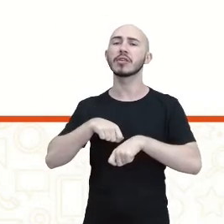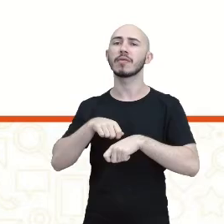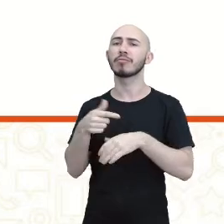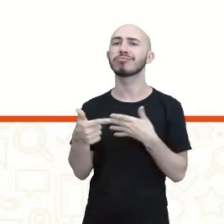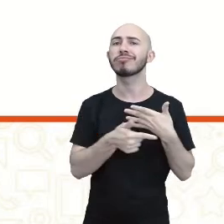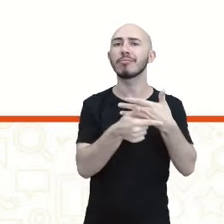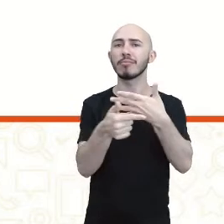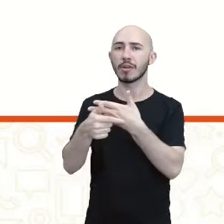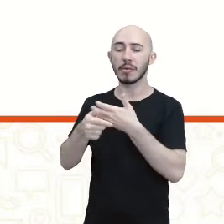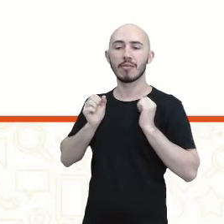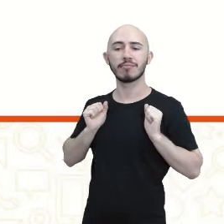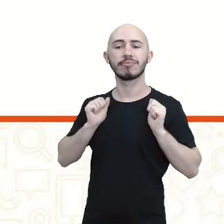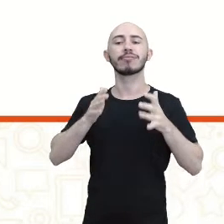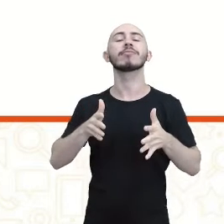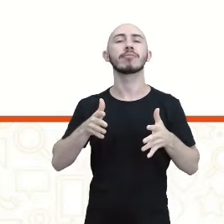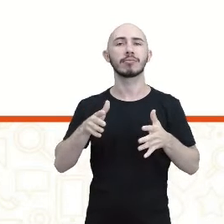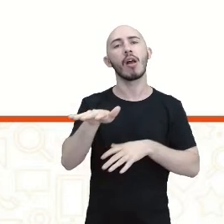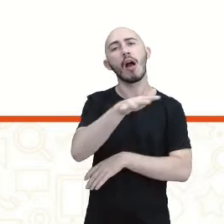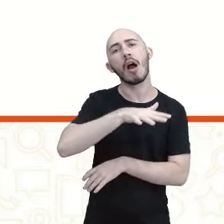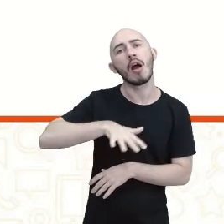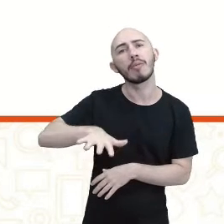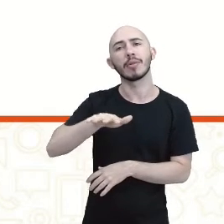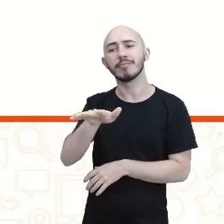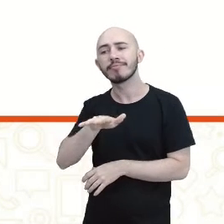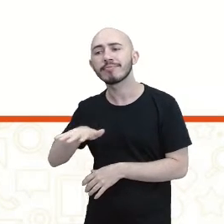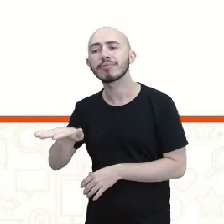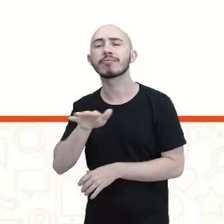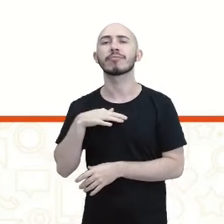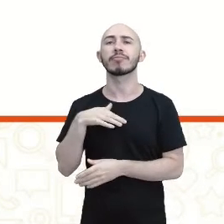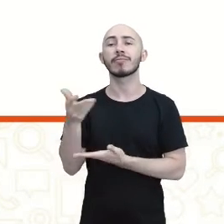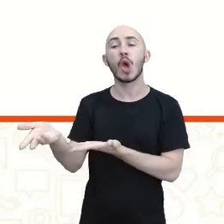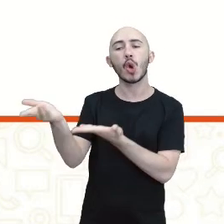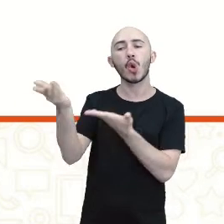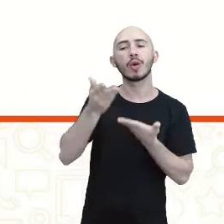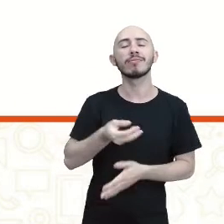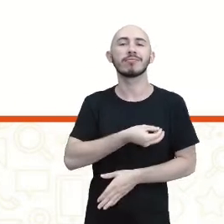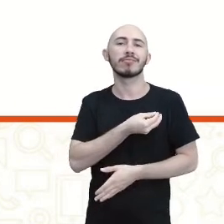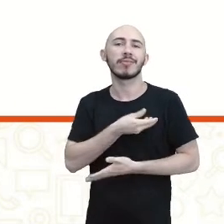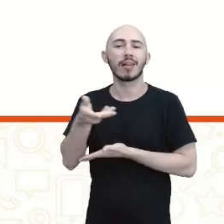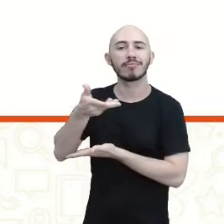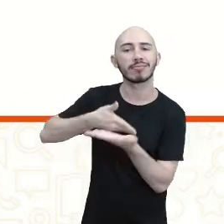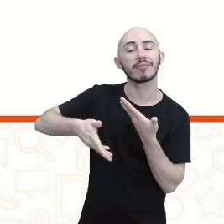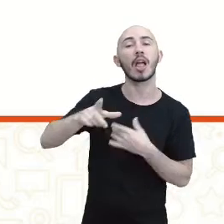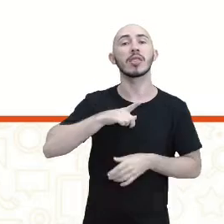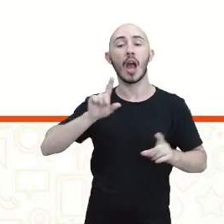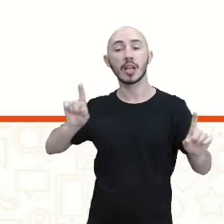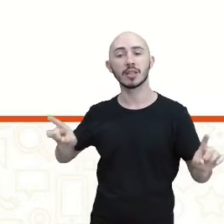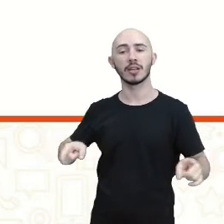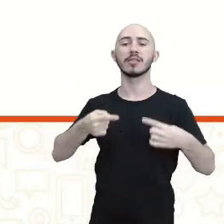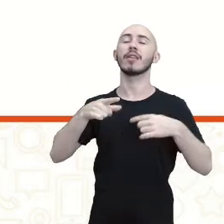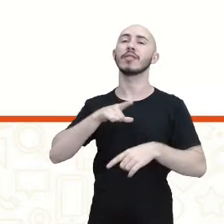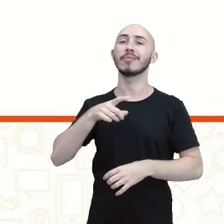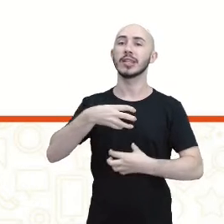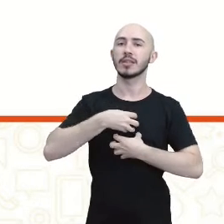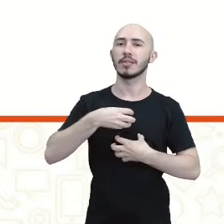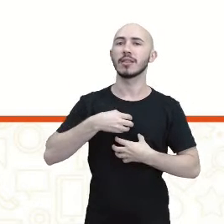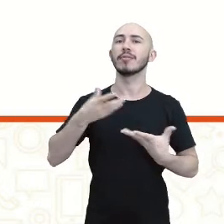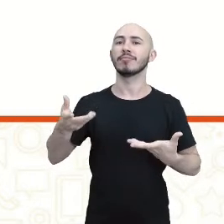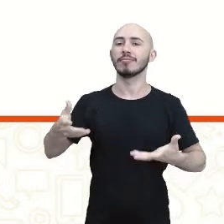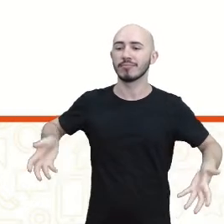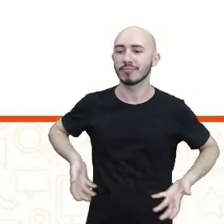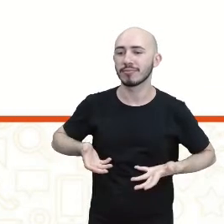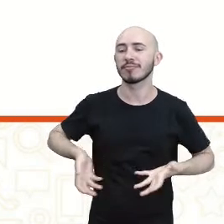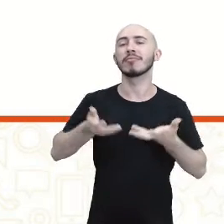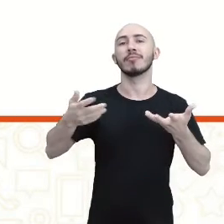papel ativo em ambientes que as convidem a vivenciar desafios e a sentirem-se provocadas